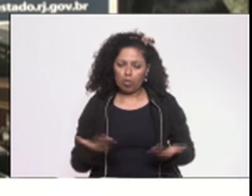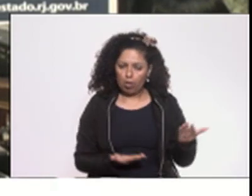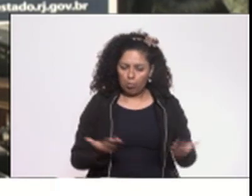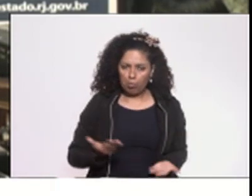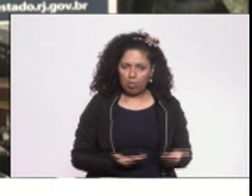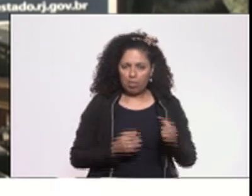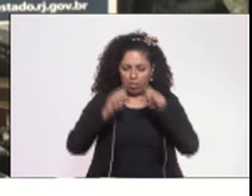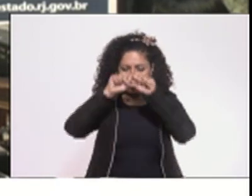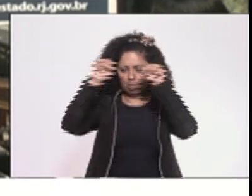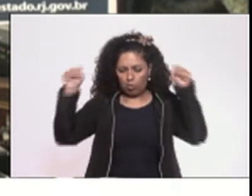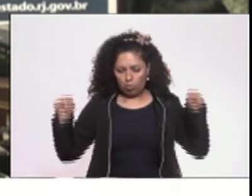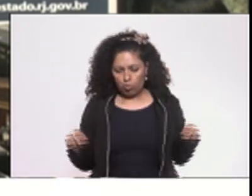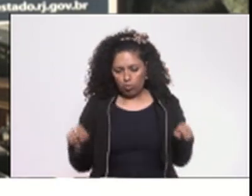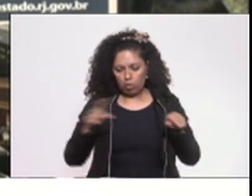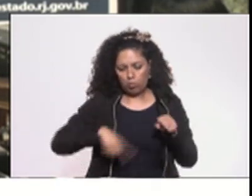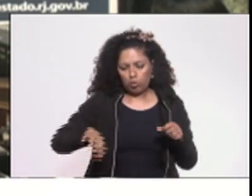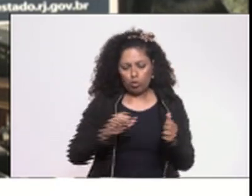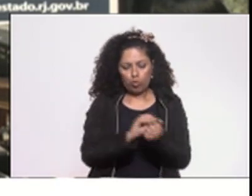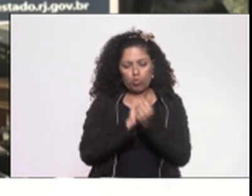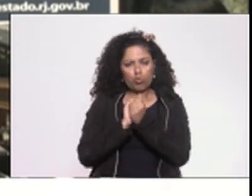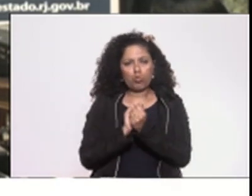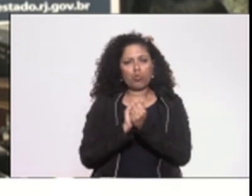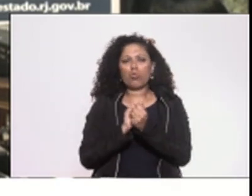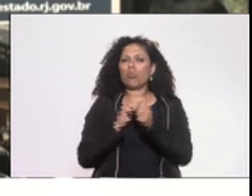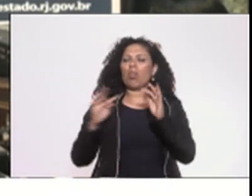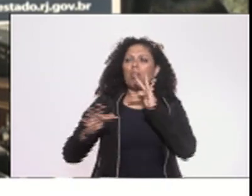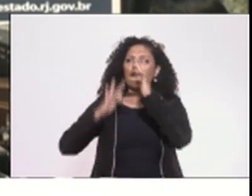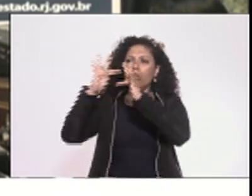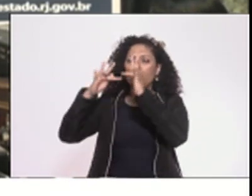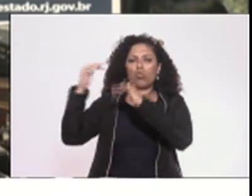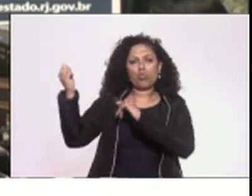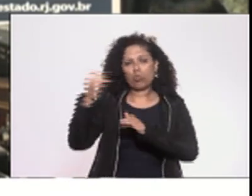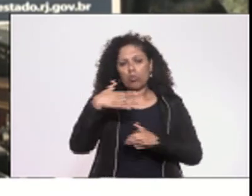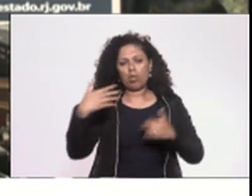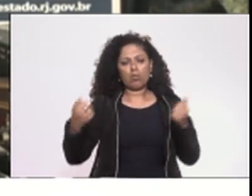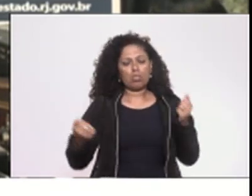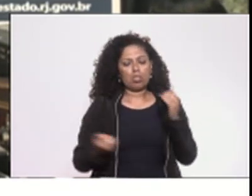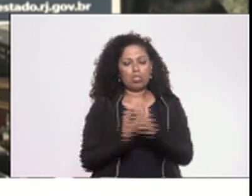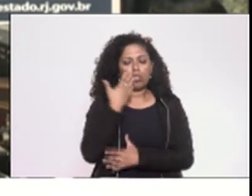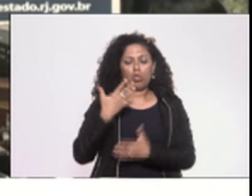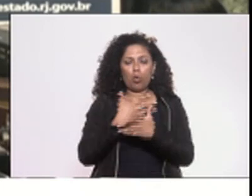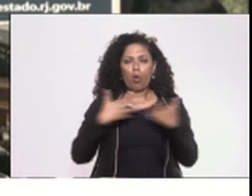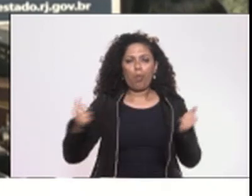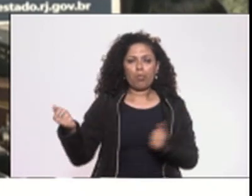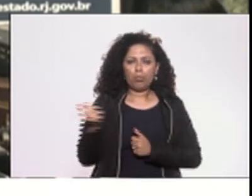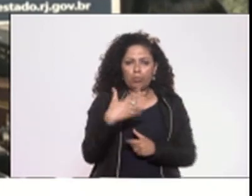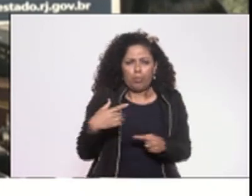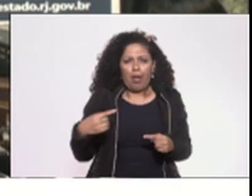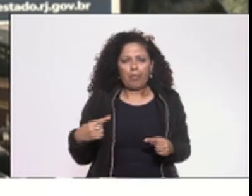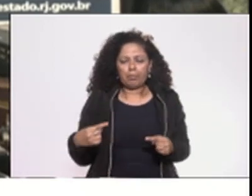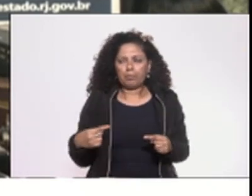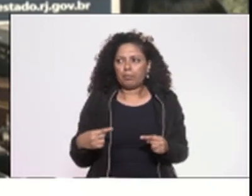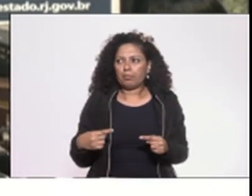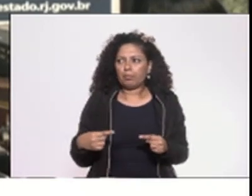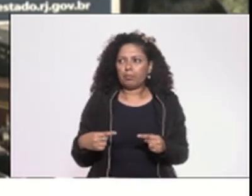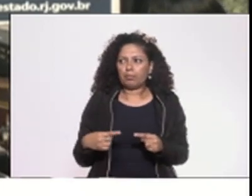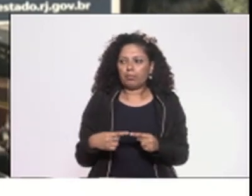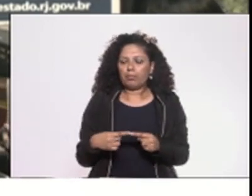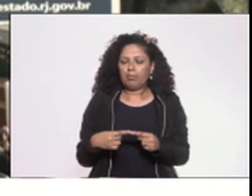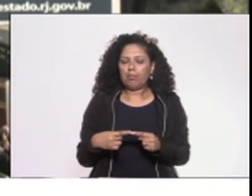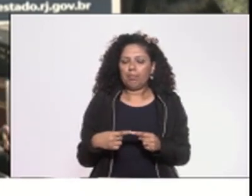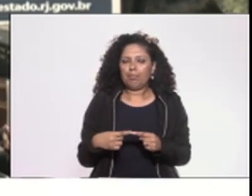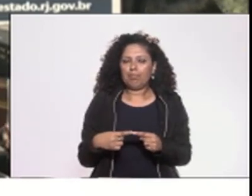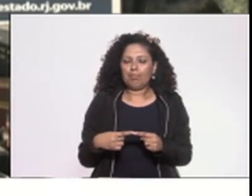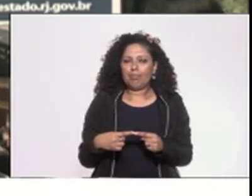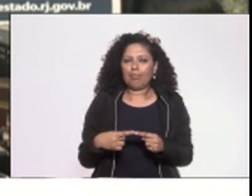de conectividade para a inovação aberta, para a criação de novos materiais, sempre com a premissa de utilizar aquilo que